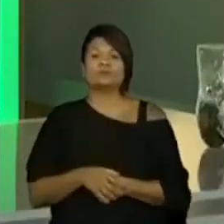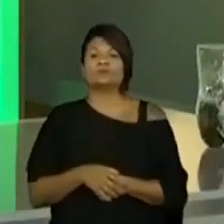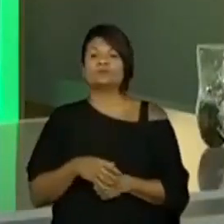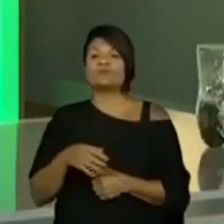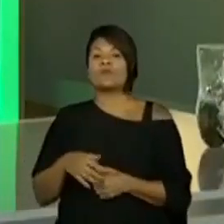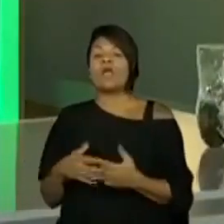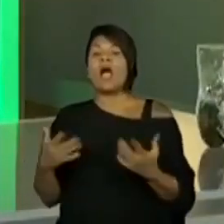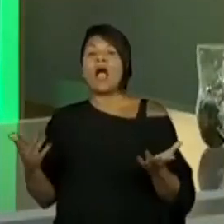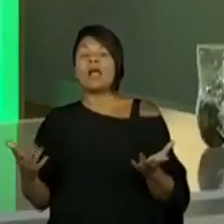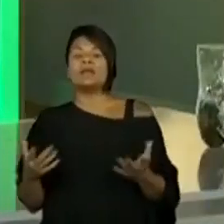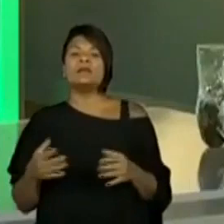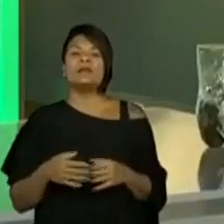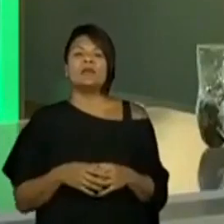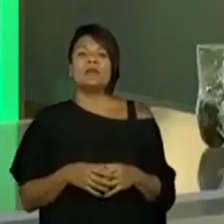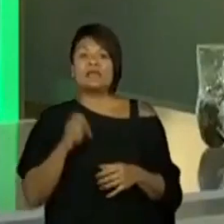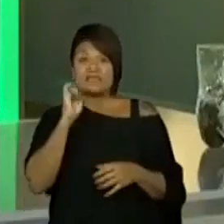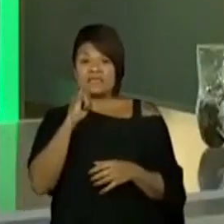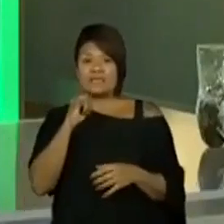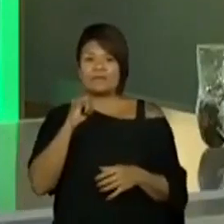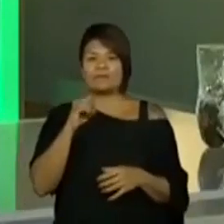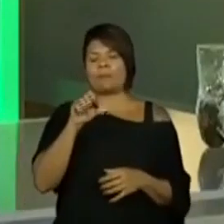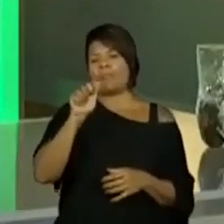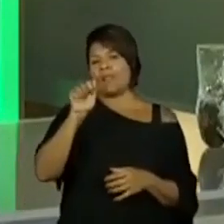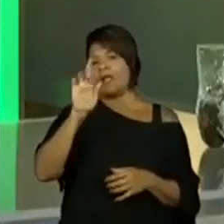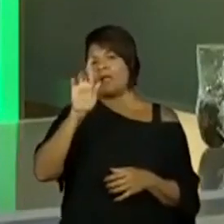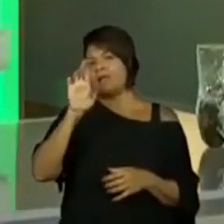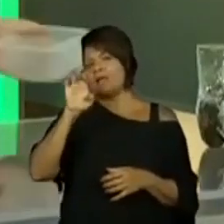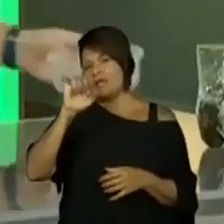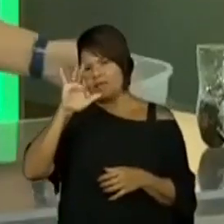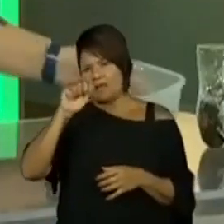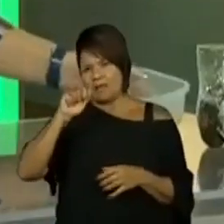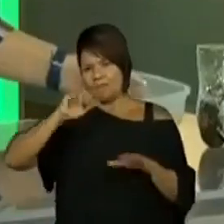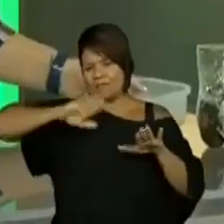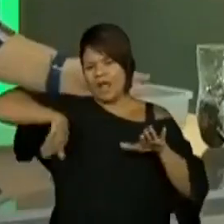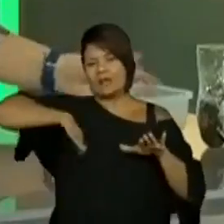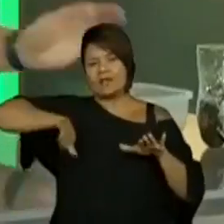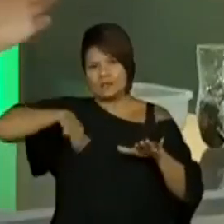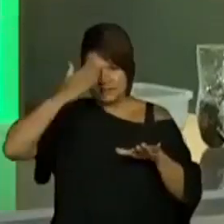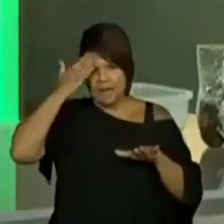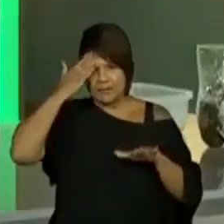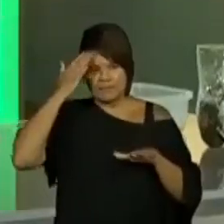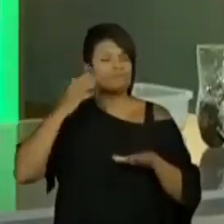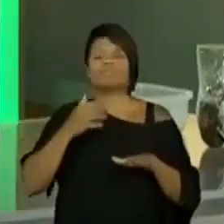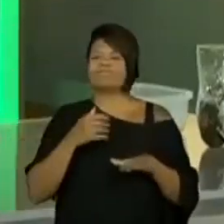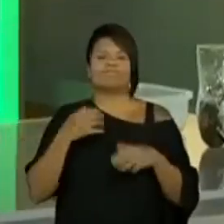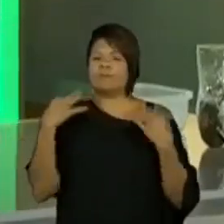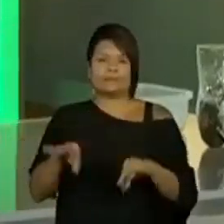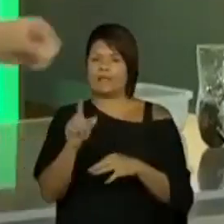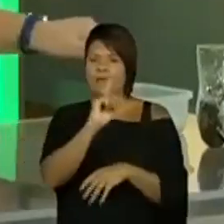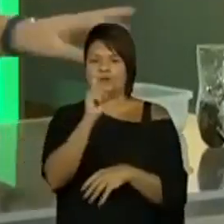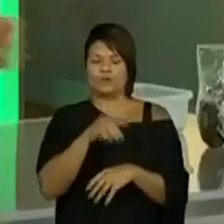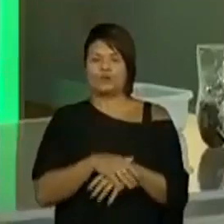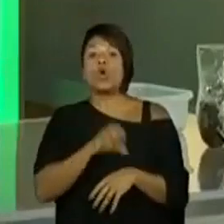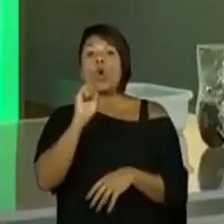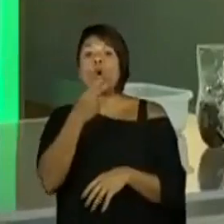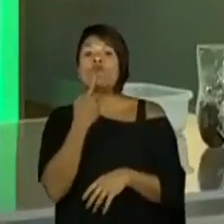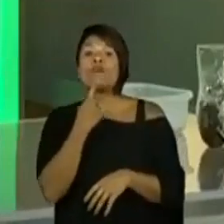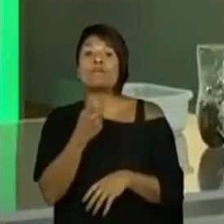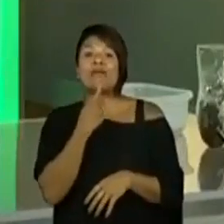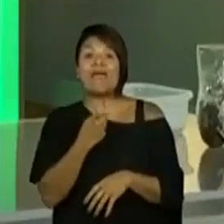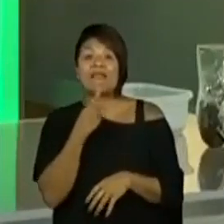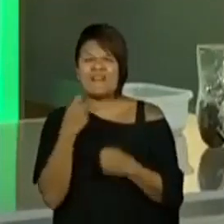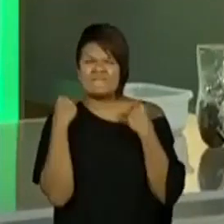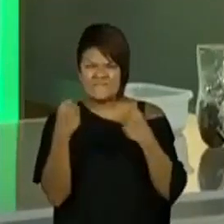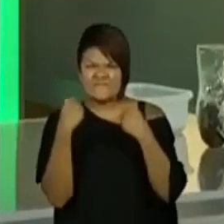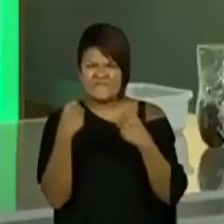Pro, se eu colocar areia, vai dar certo? Não vai. Pro, se eu colocar aquela terra bem vermelha, vai dar